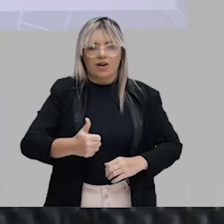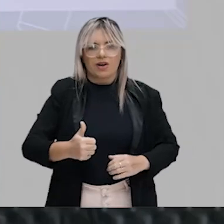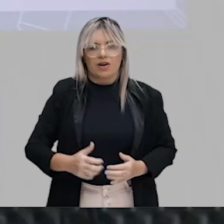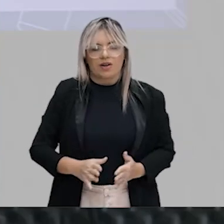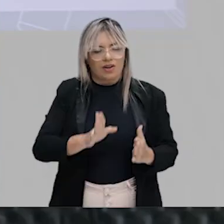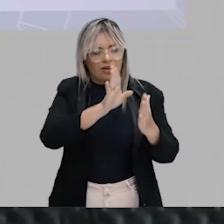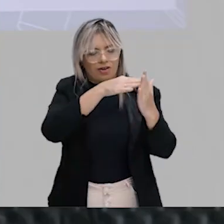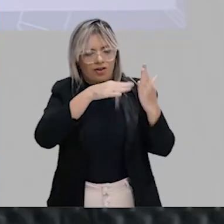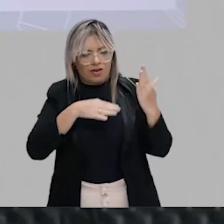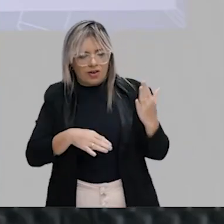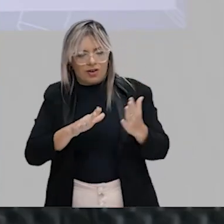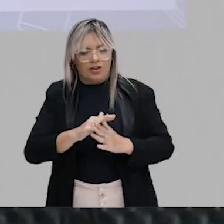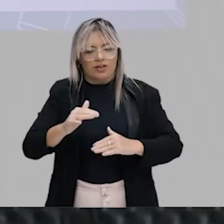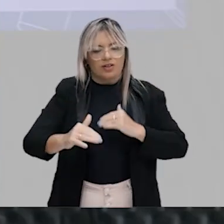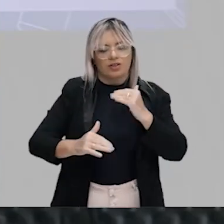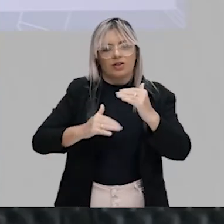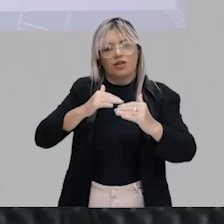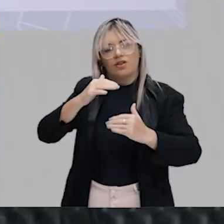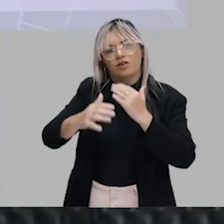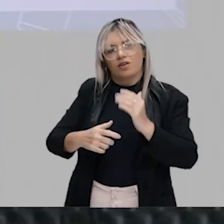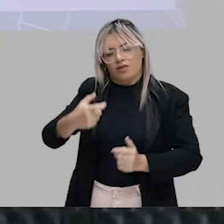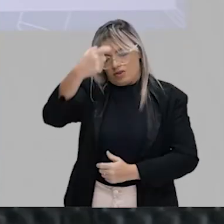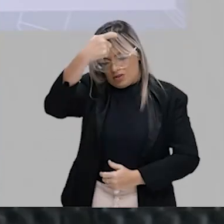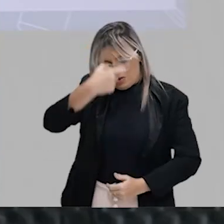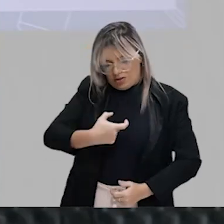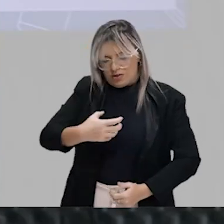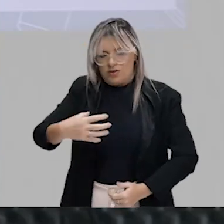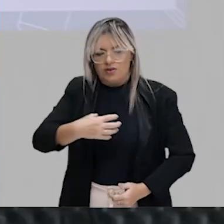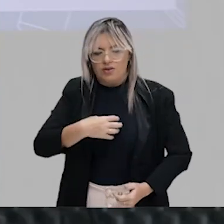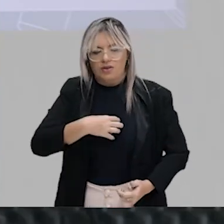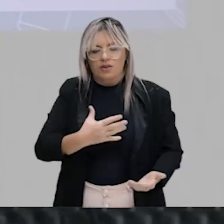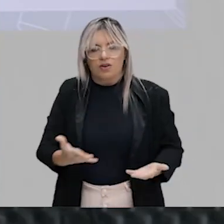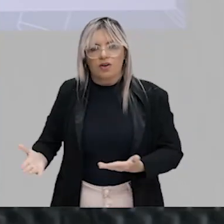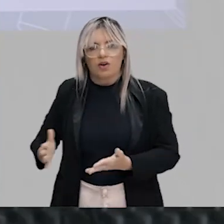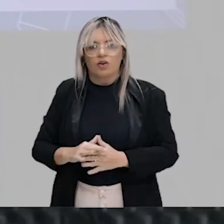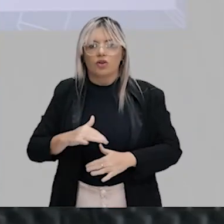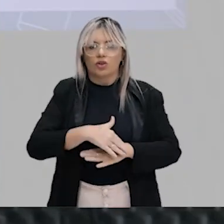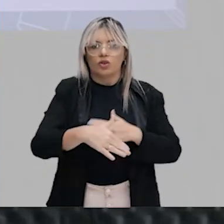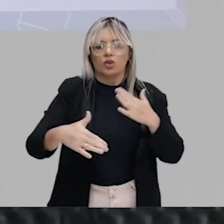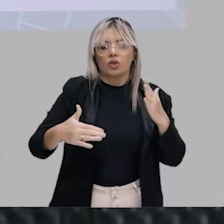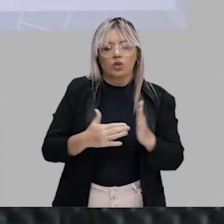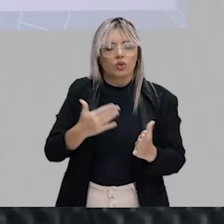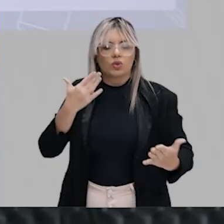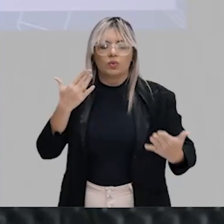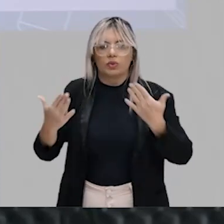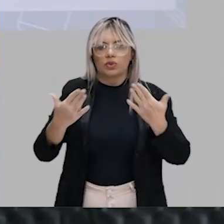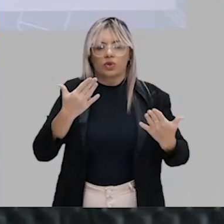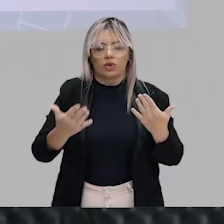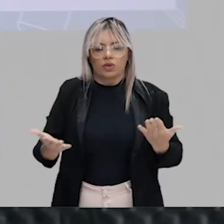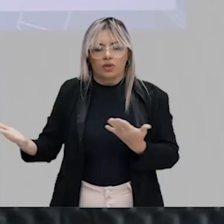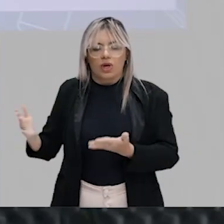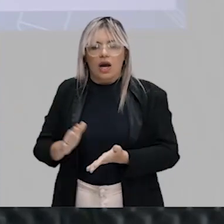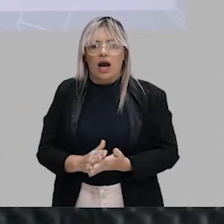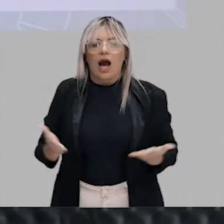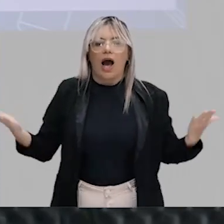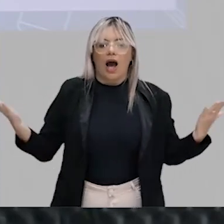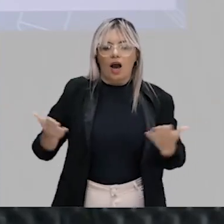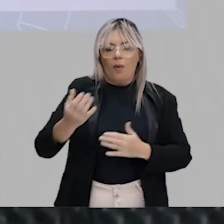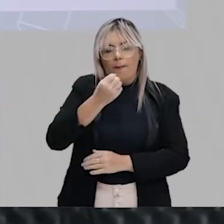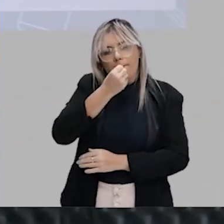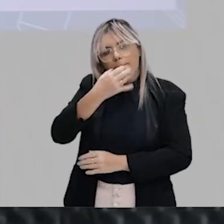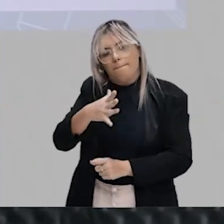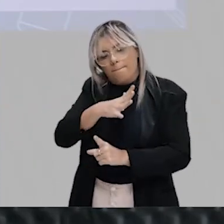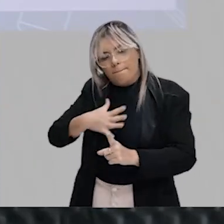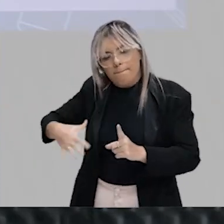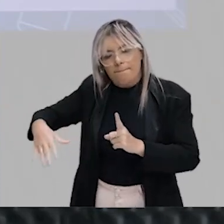a personalidade. Todos esses são os benefícios psicológicos. Os benefícios